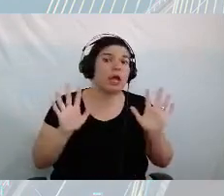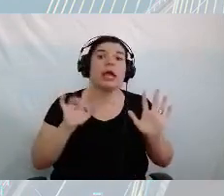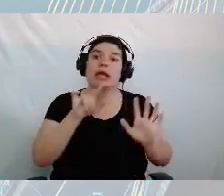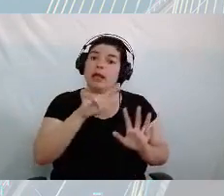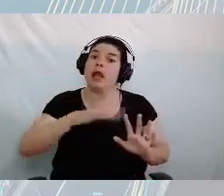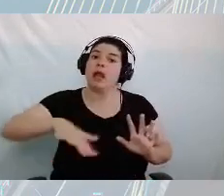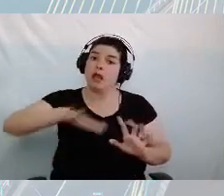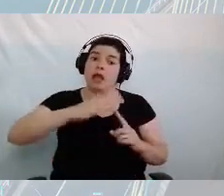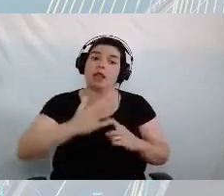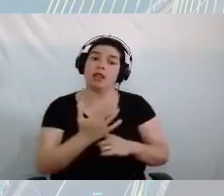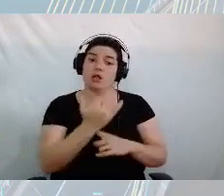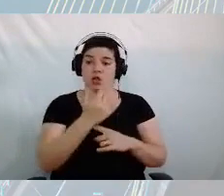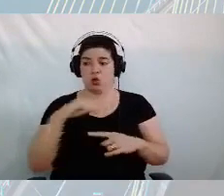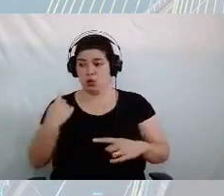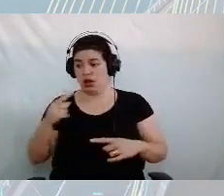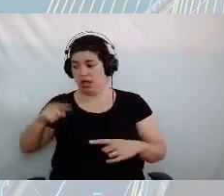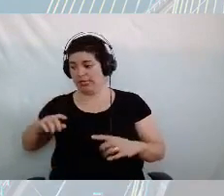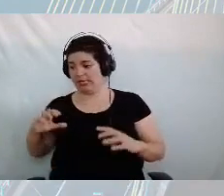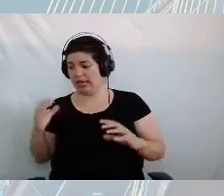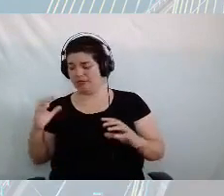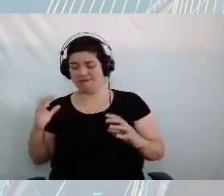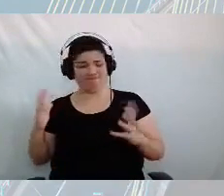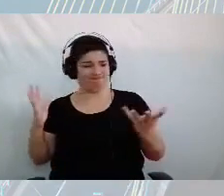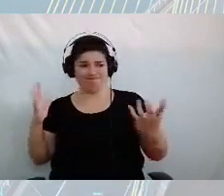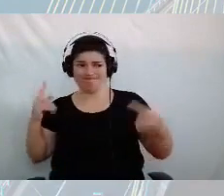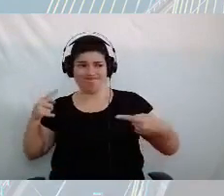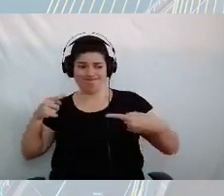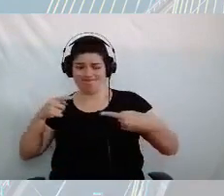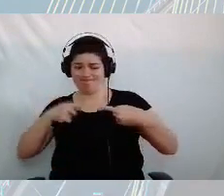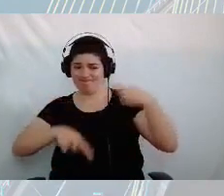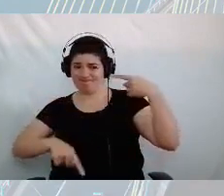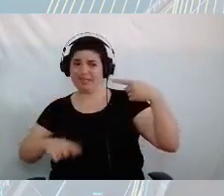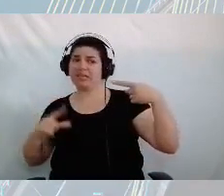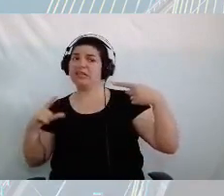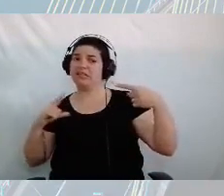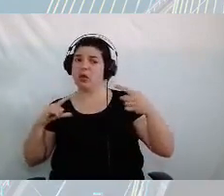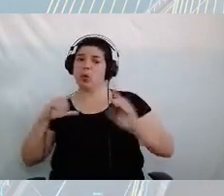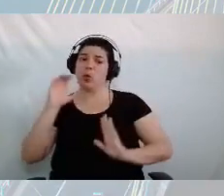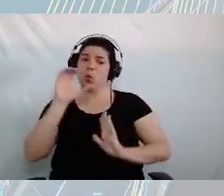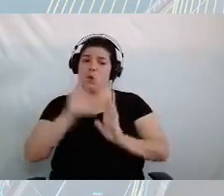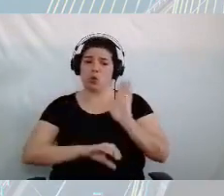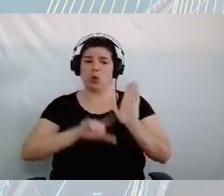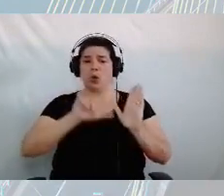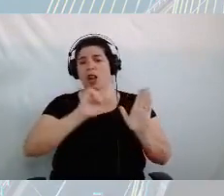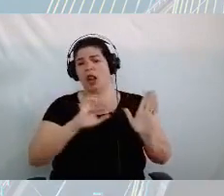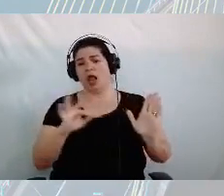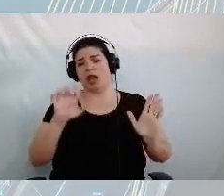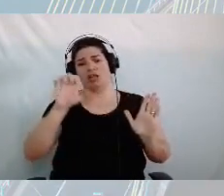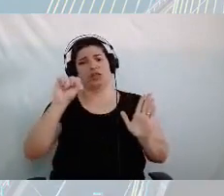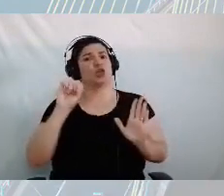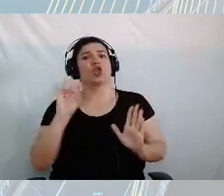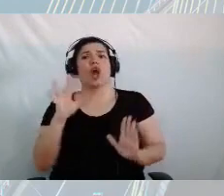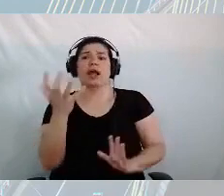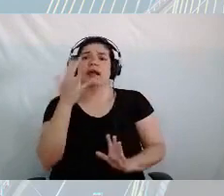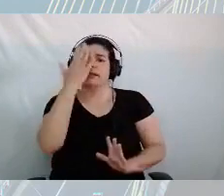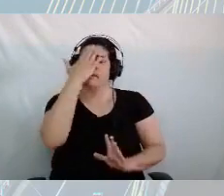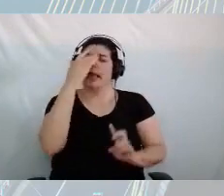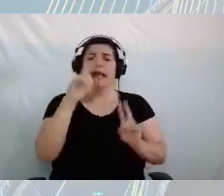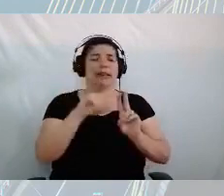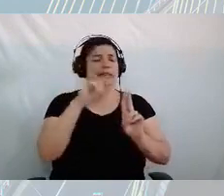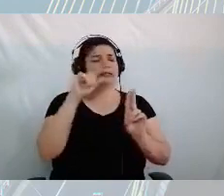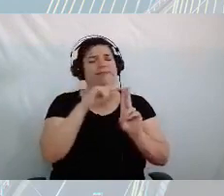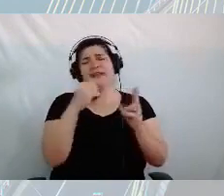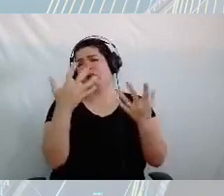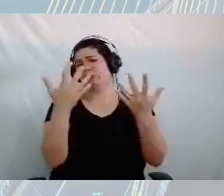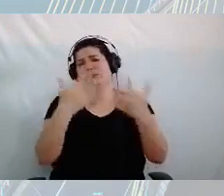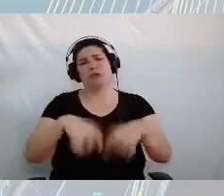tecnologia. Nós somos cientistas. A gente tem currículo Lattes. Eles só queriam saber do nosso LinkedIn. Era uma coisa que não funcionava